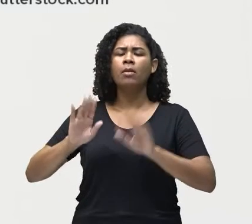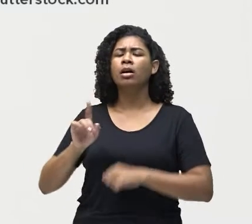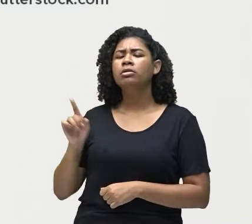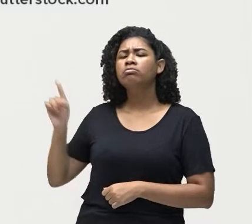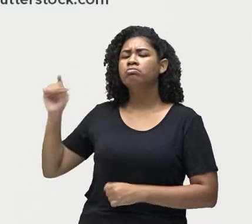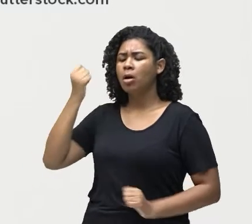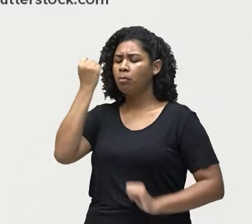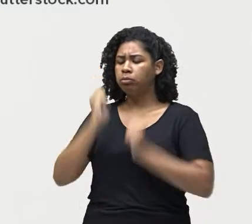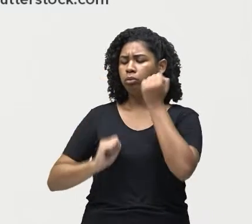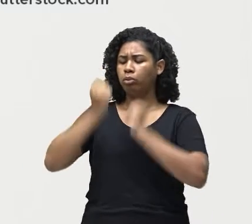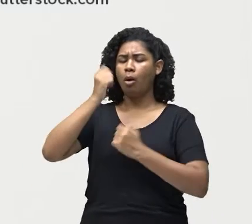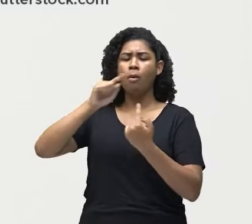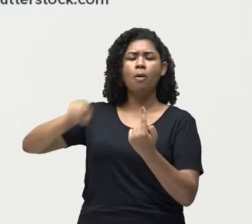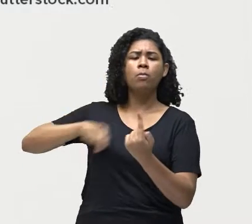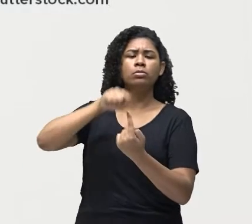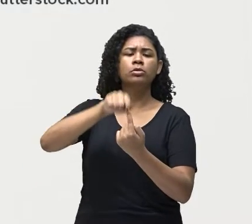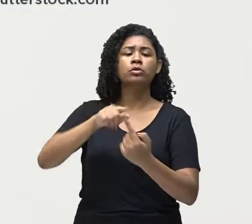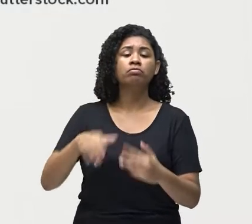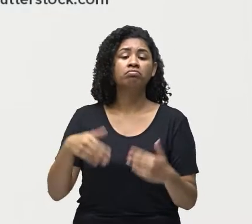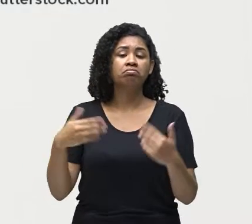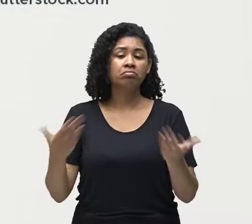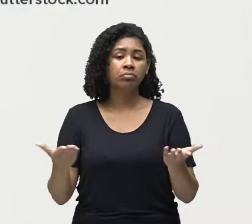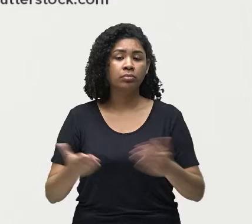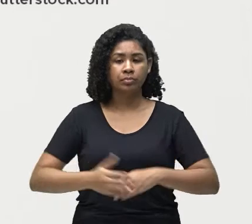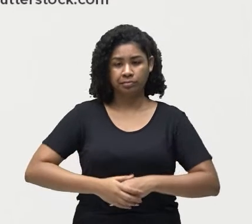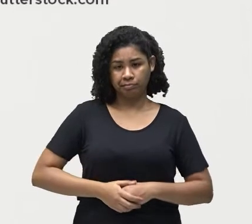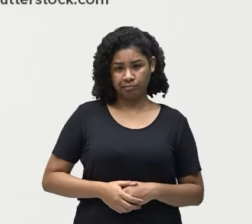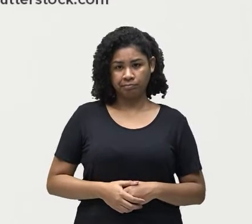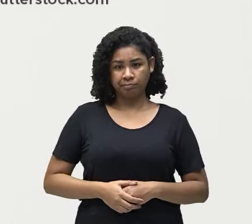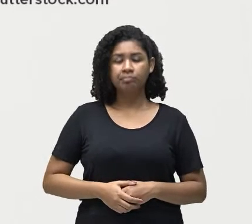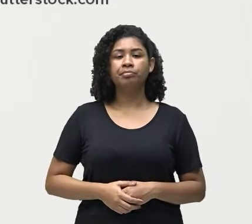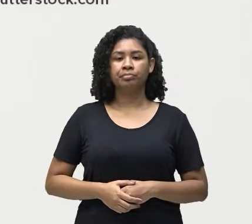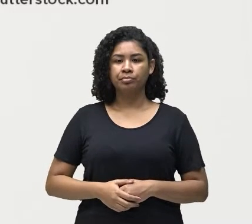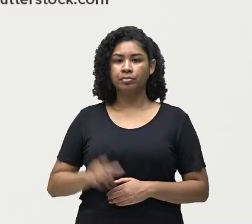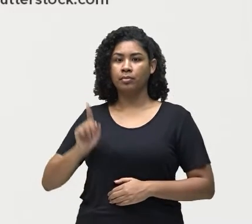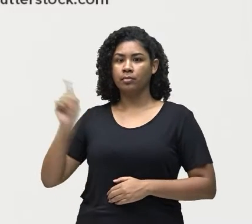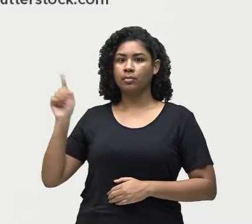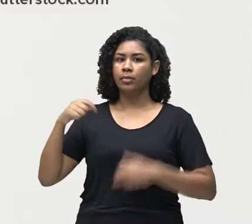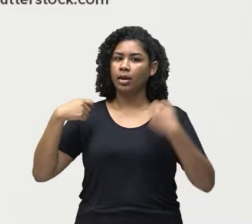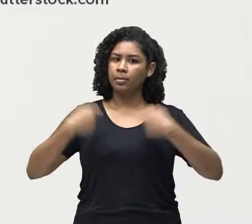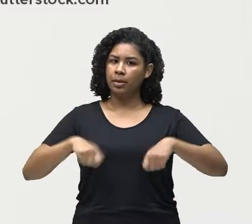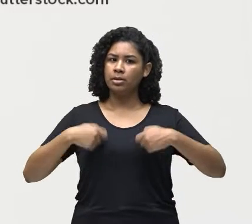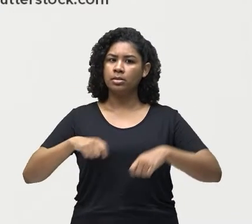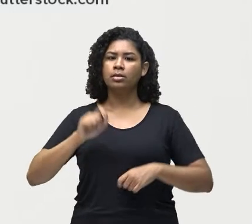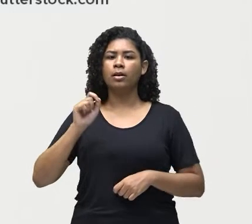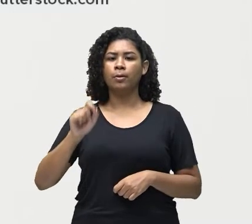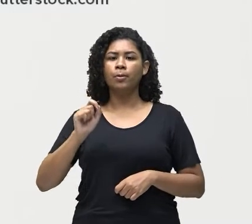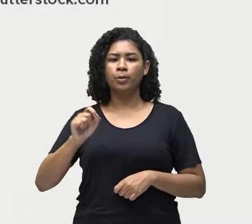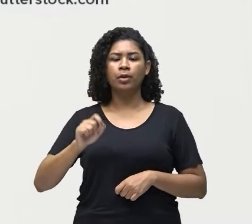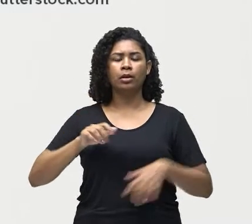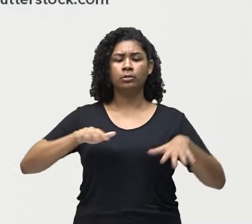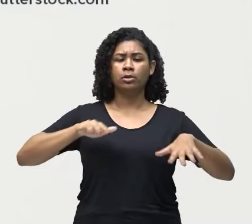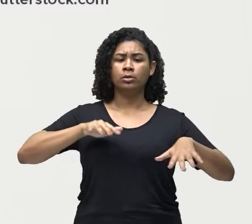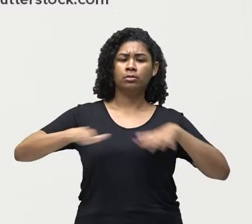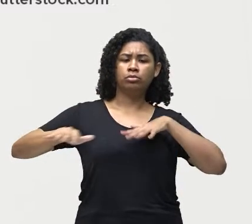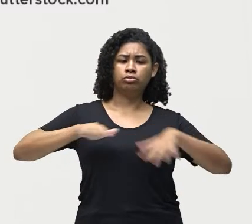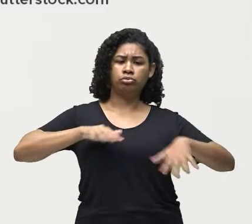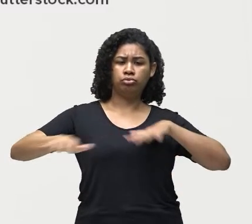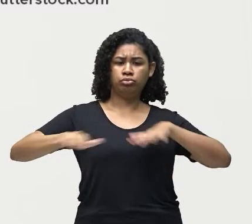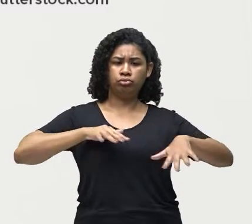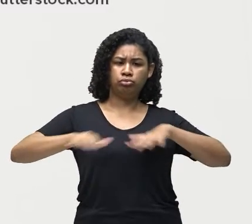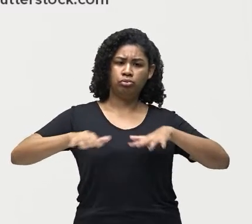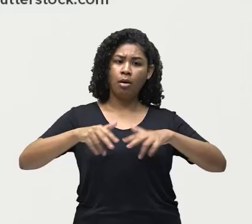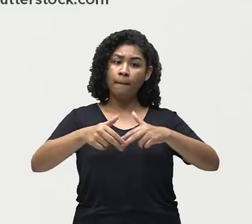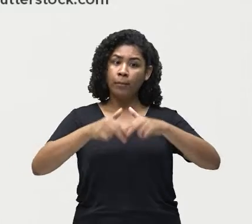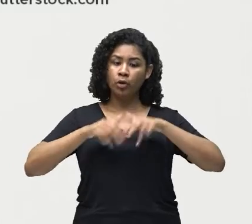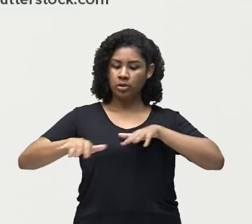termoelétrica, Logo de início, ela precisa o quê? Movimentar uma turbina e o movimento dessa turbina